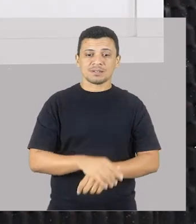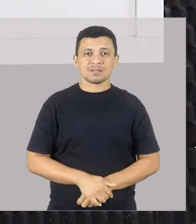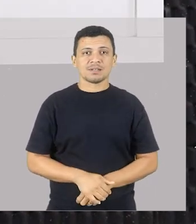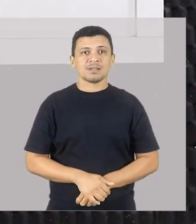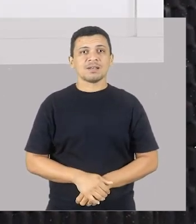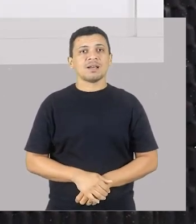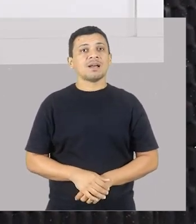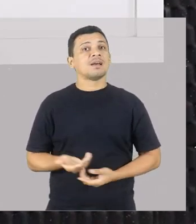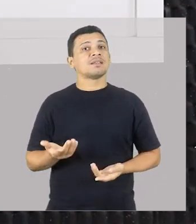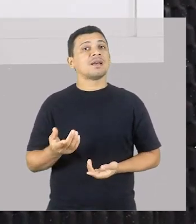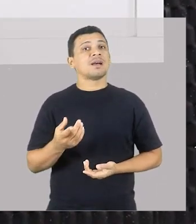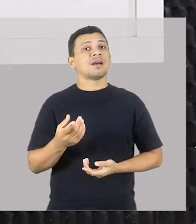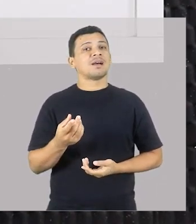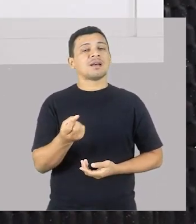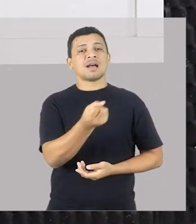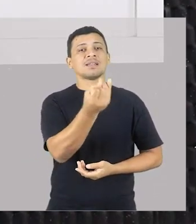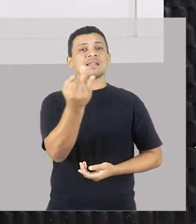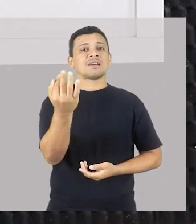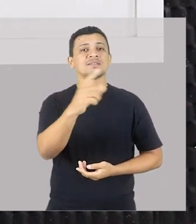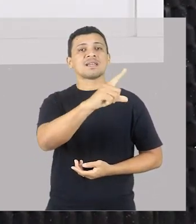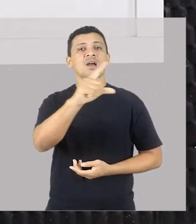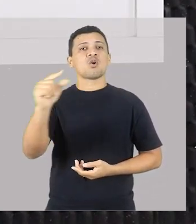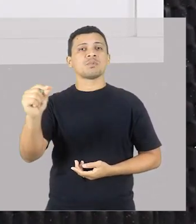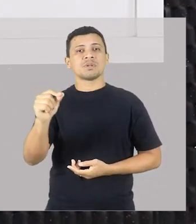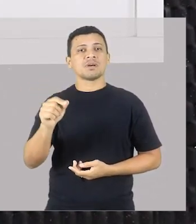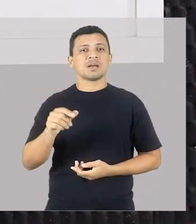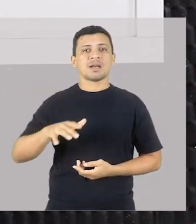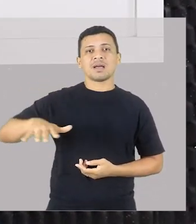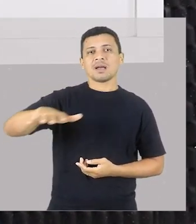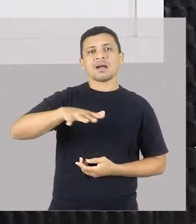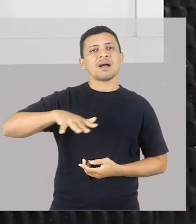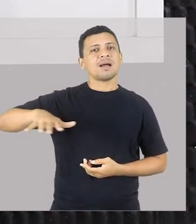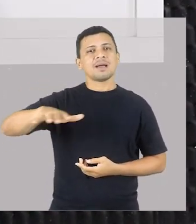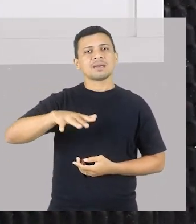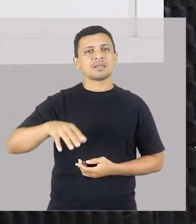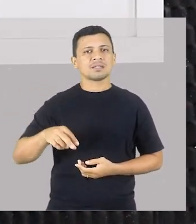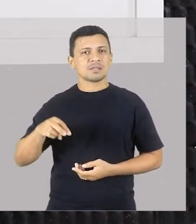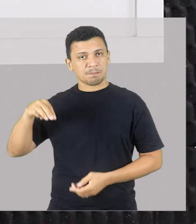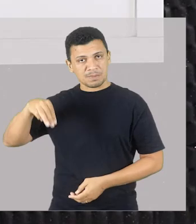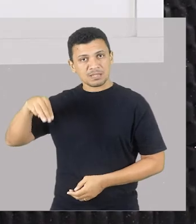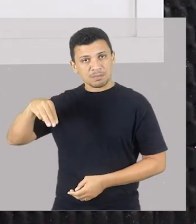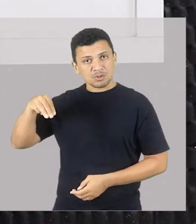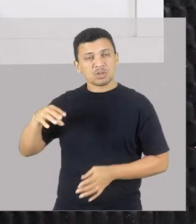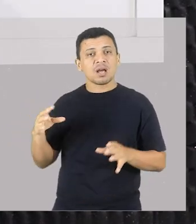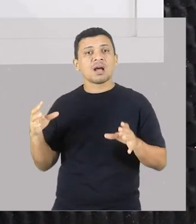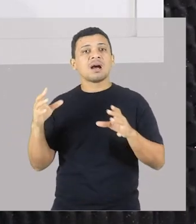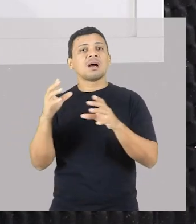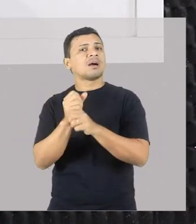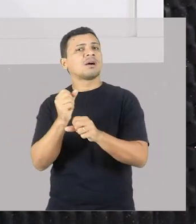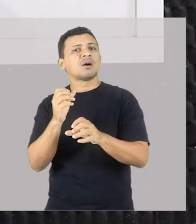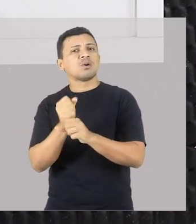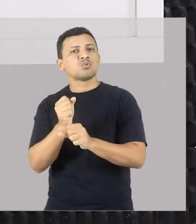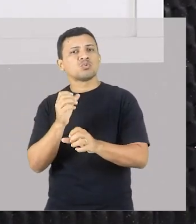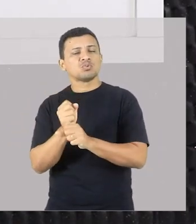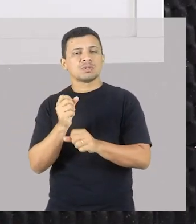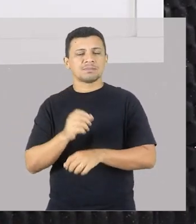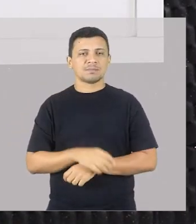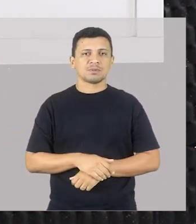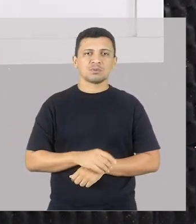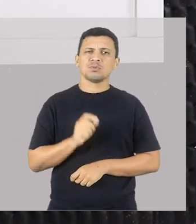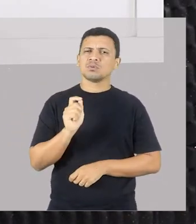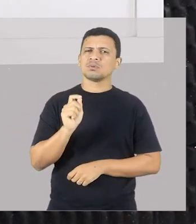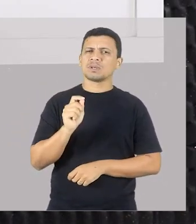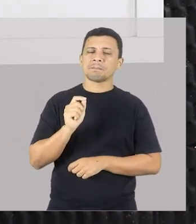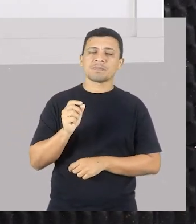aula, análise combinatória é a parte da matemática, ou do ramo da matemática, que calcula a